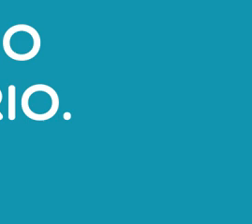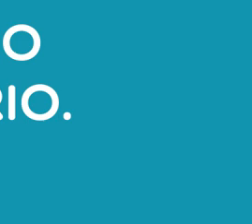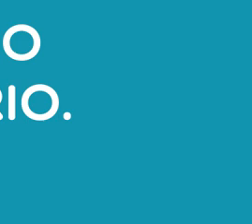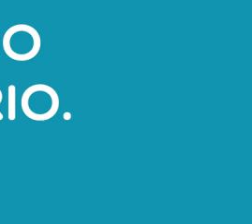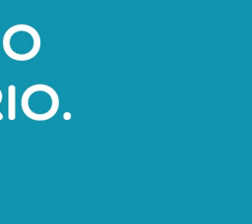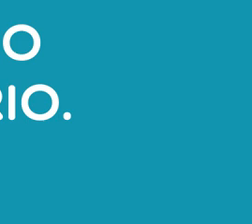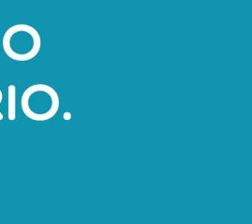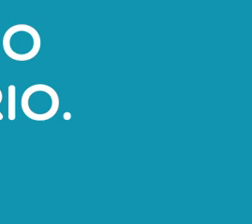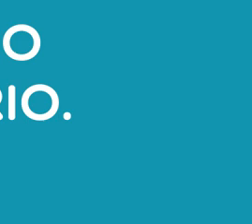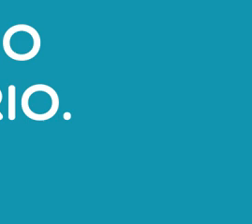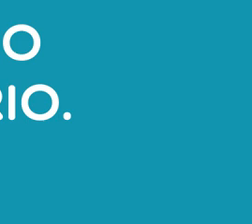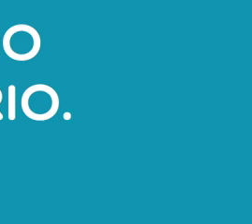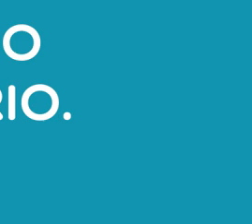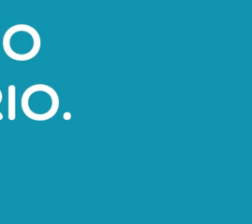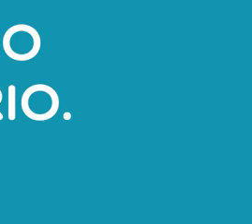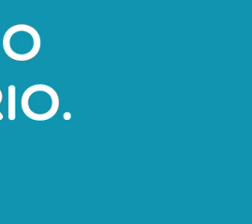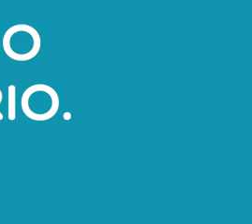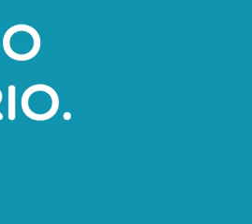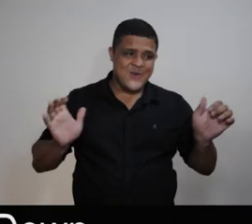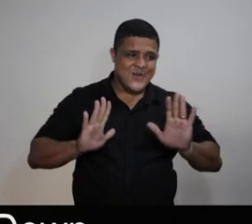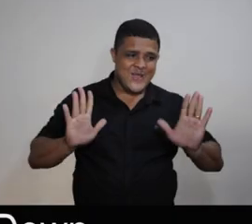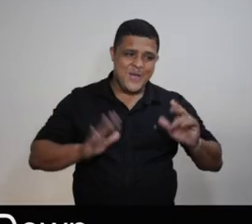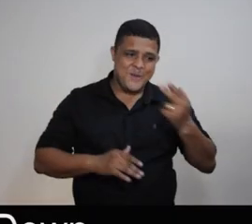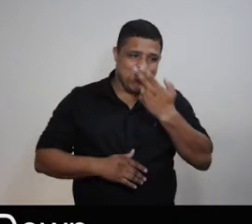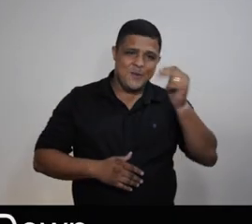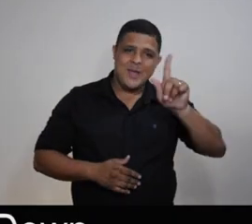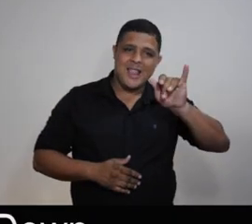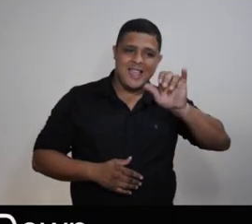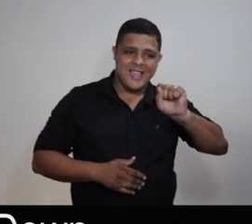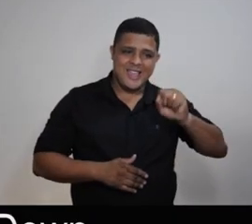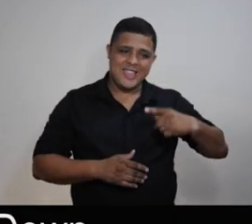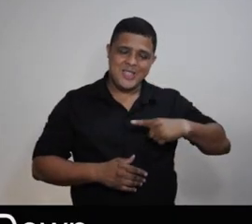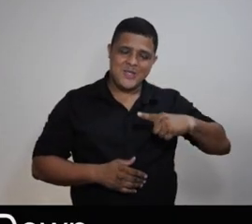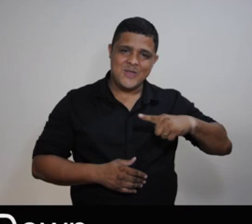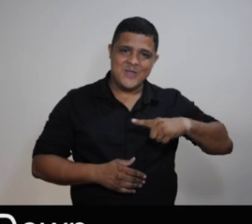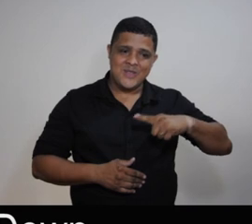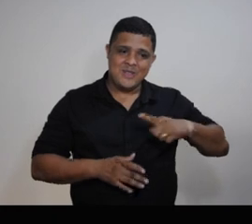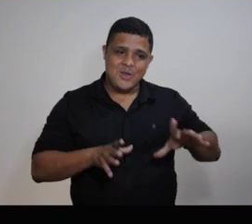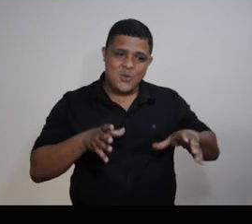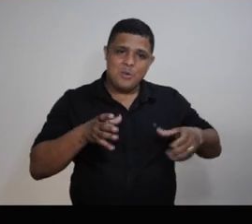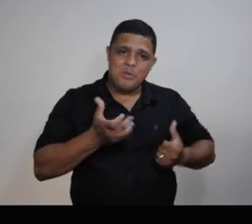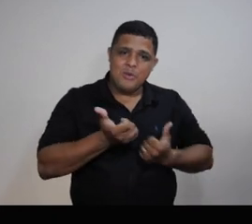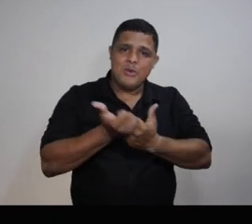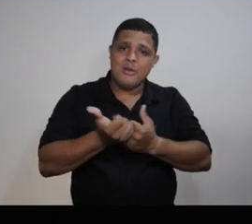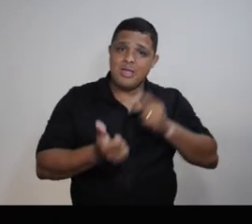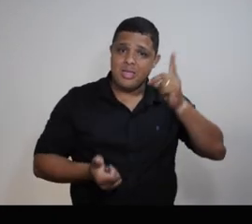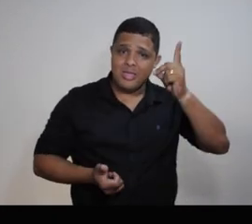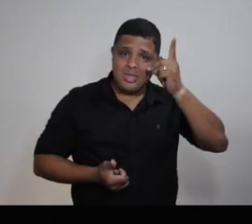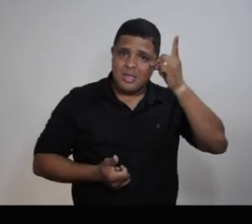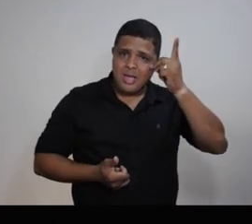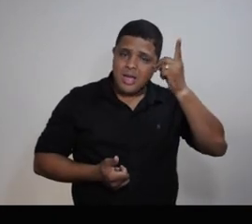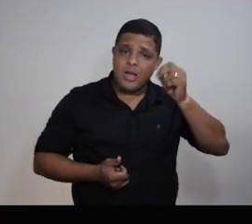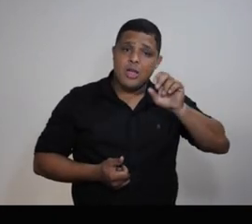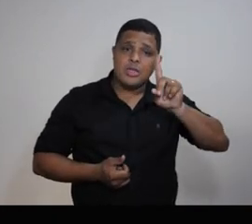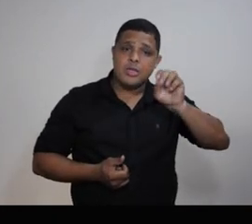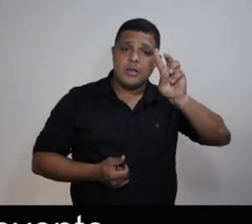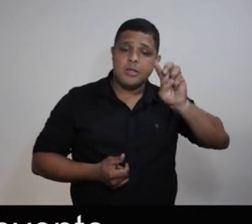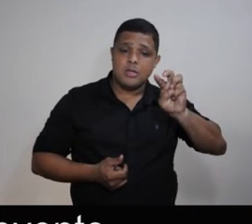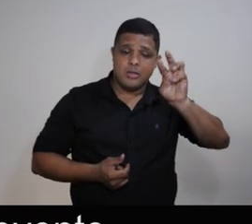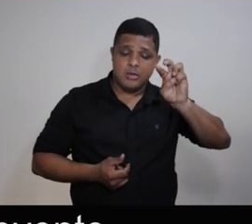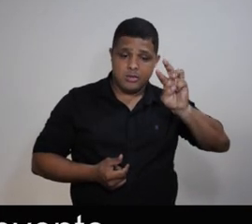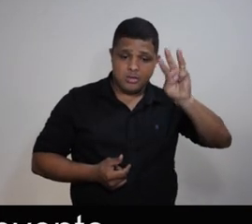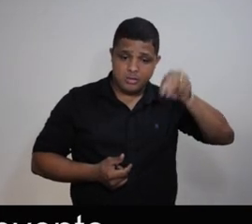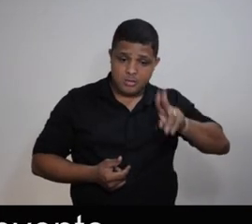de trabalho com objetos de escritório. Olá, meu nome é Laís, eu sou do Acolhedown e eu queria passar aqui uma dica.